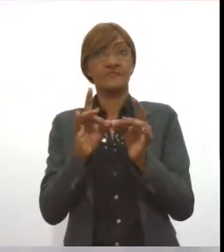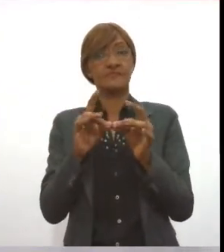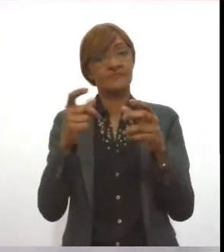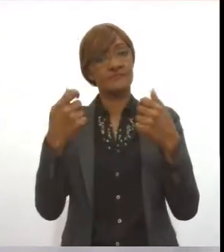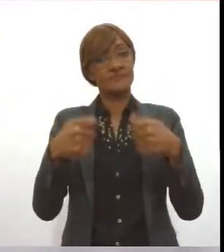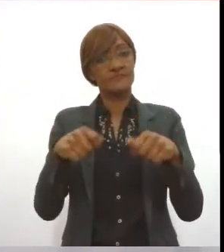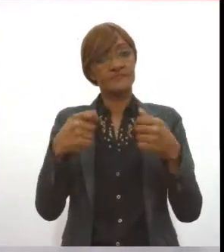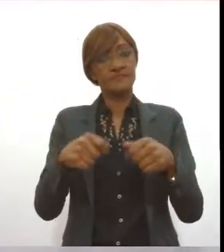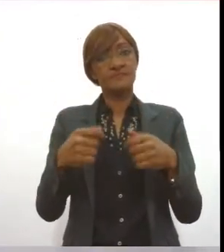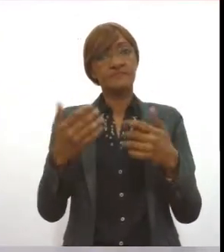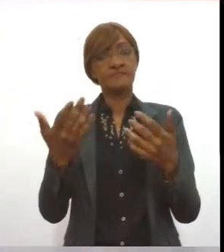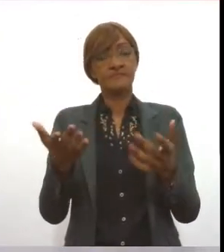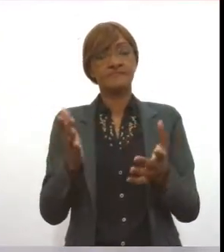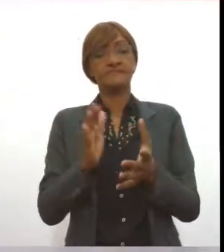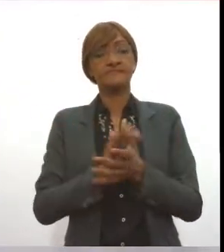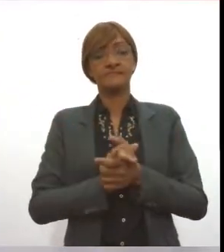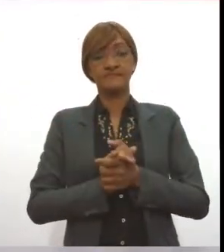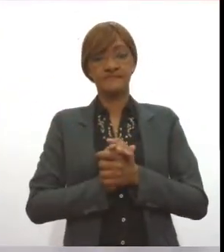pode mudar